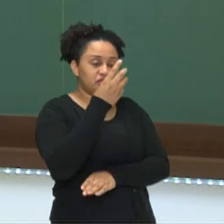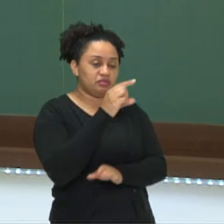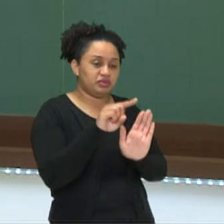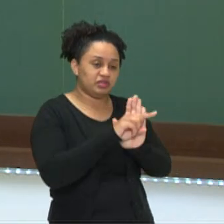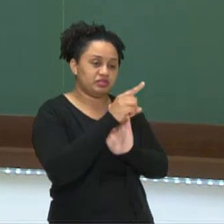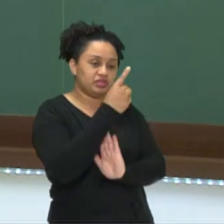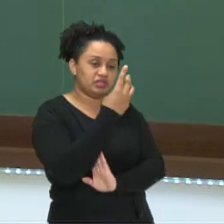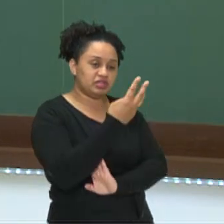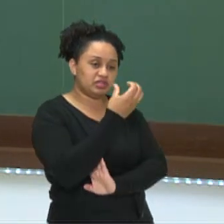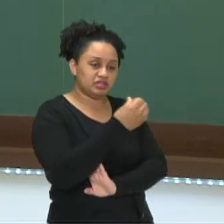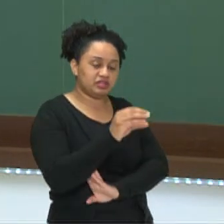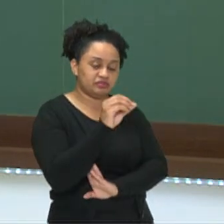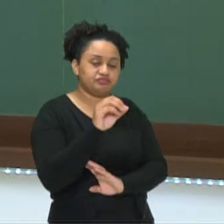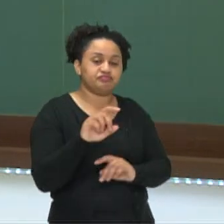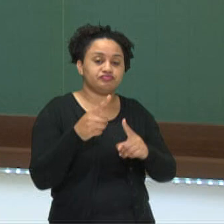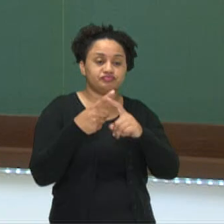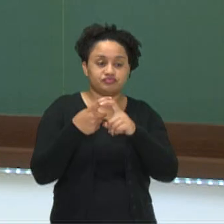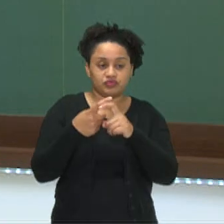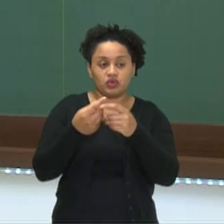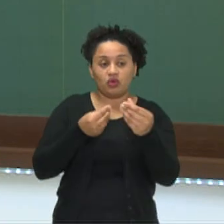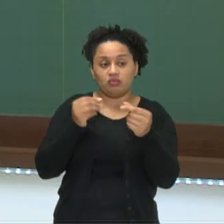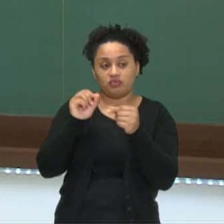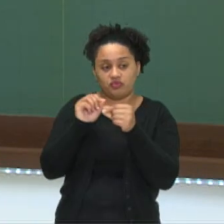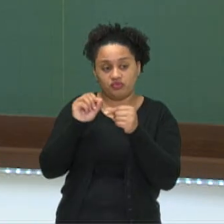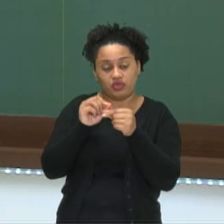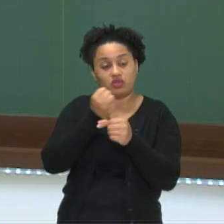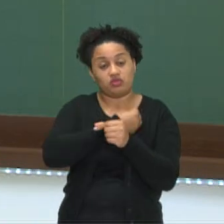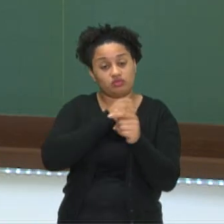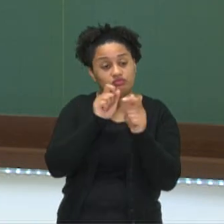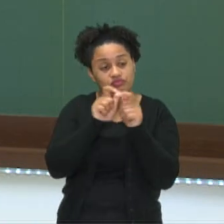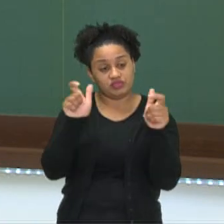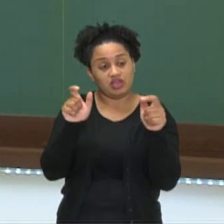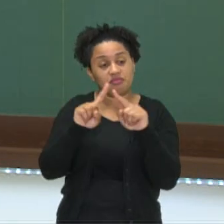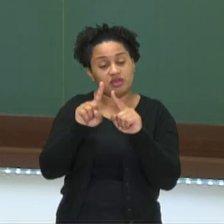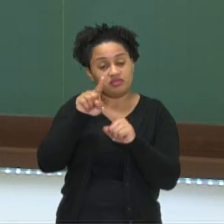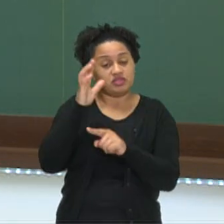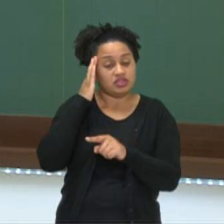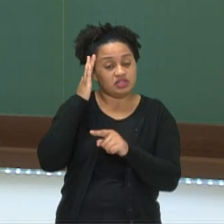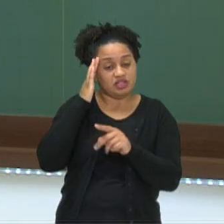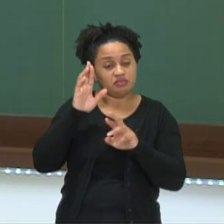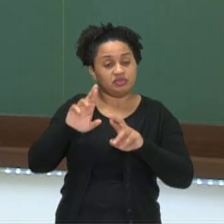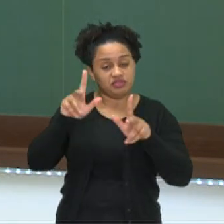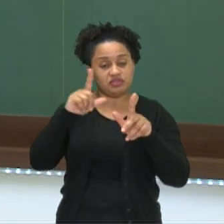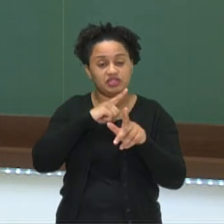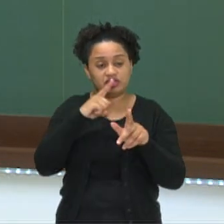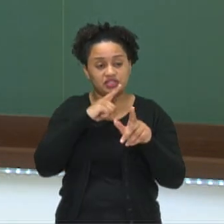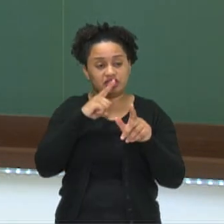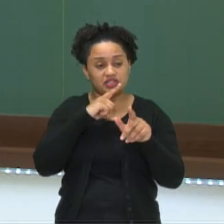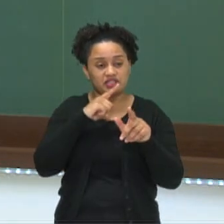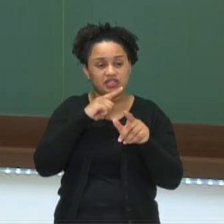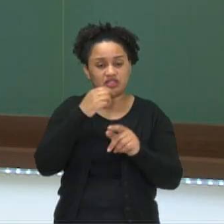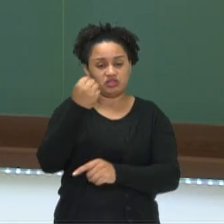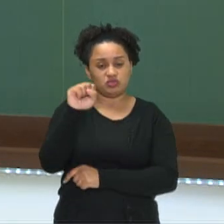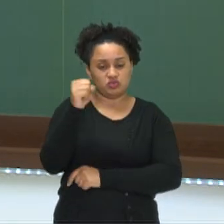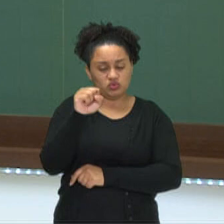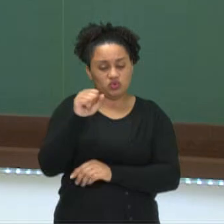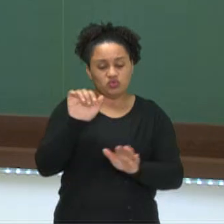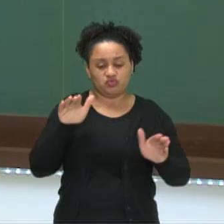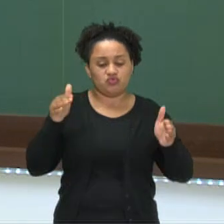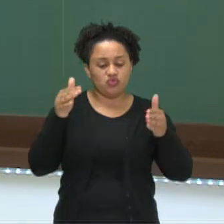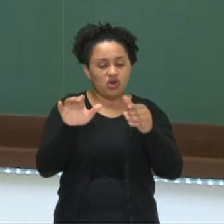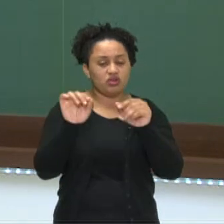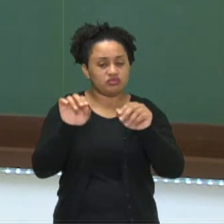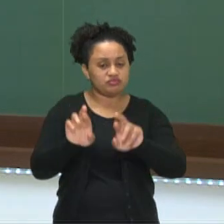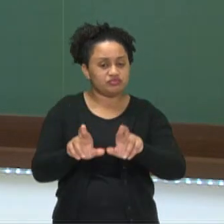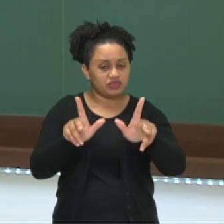Ok? Começa pela multiplicação. Beleza, é um número grande. Mas você sabe que a diferença entre eles tem que ser 18. Foca primeiro na